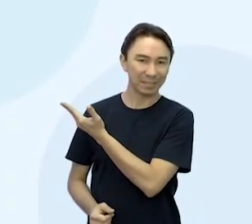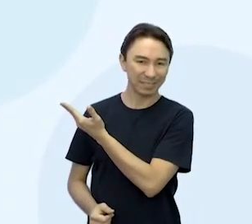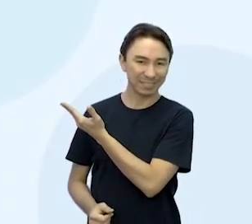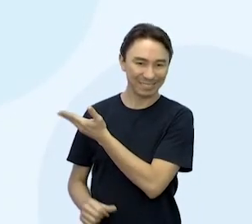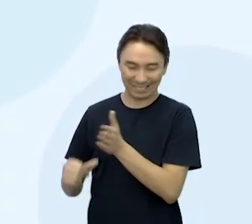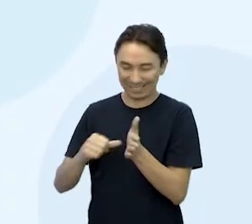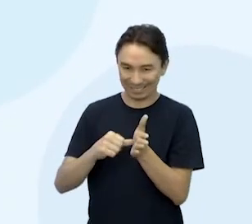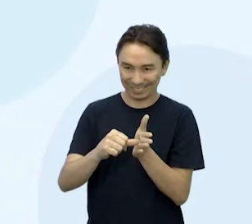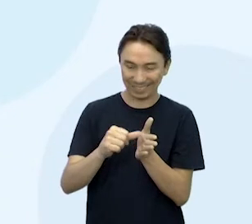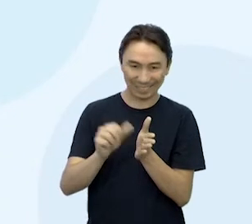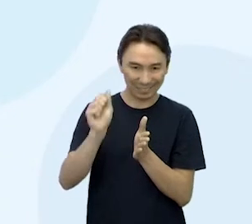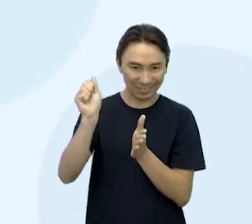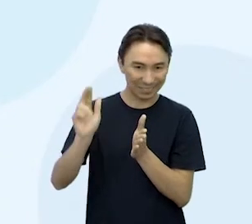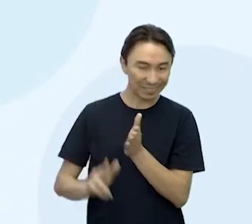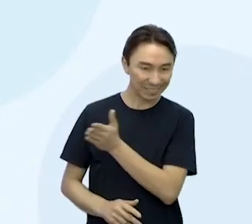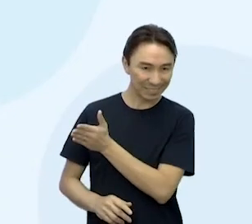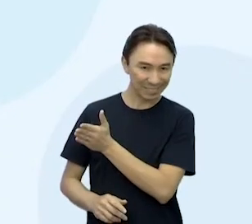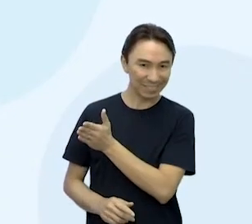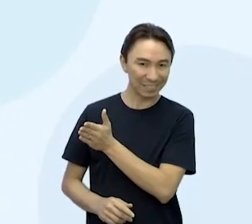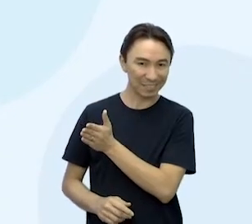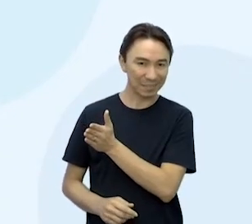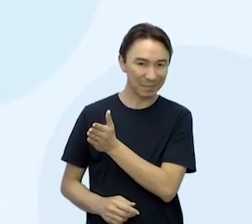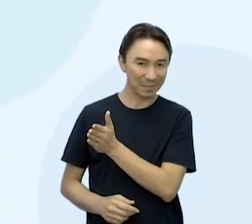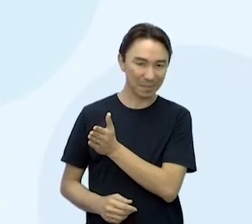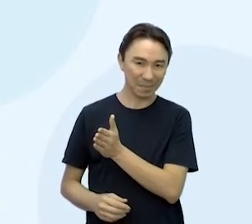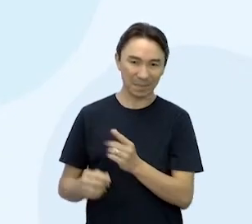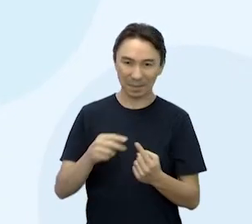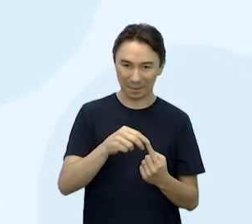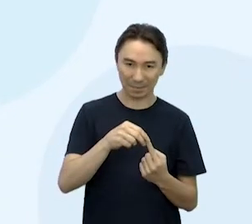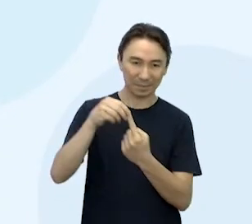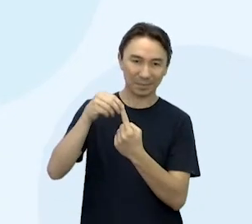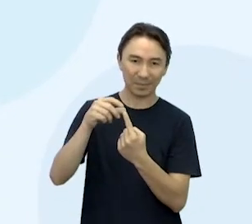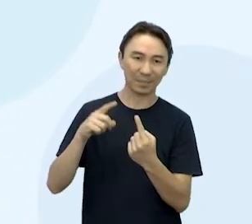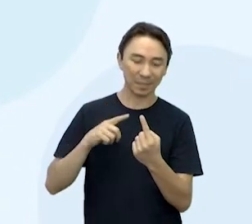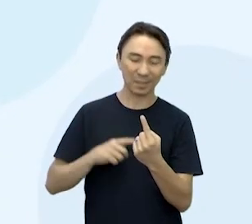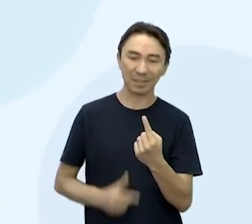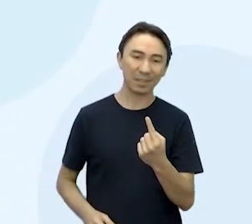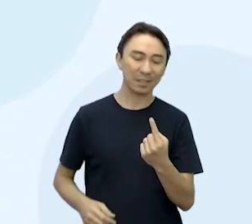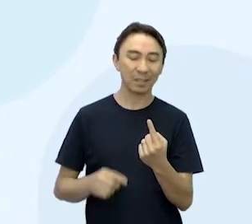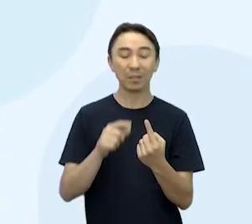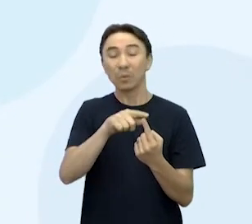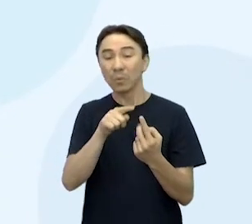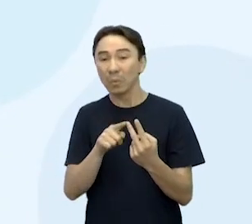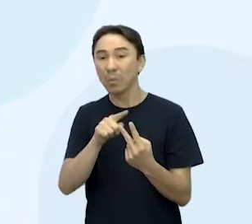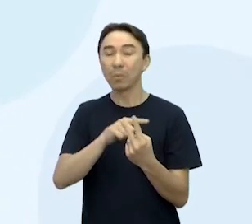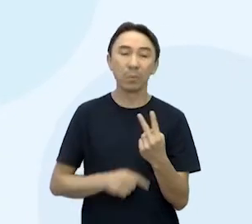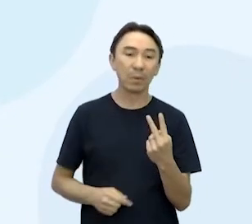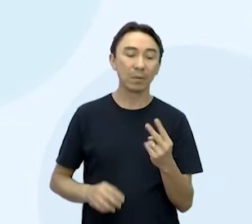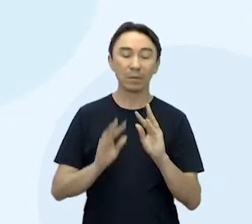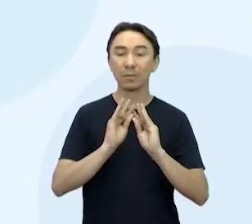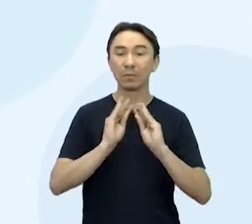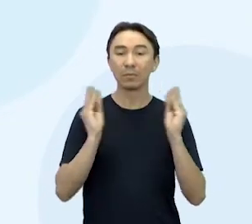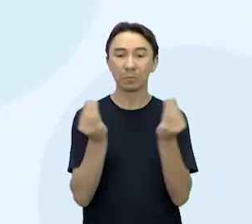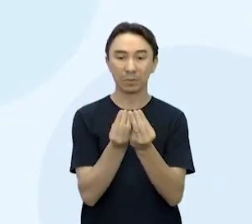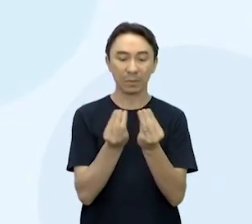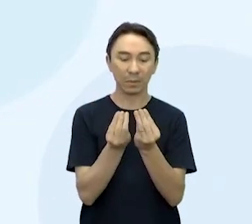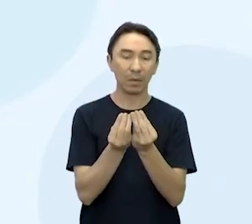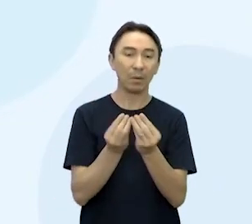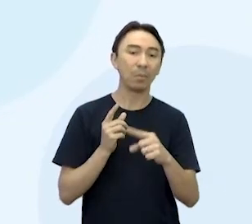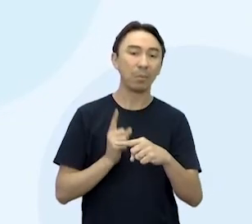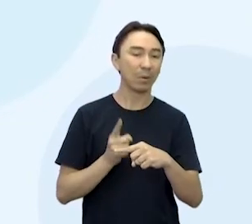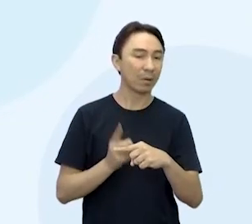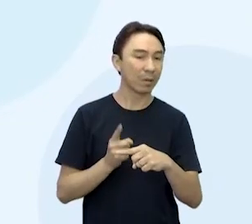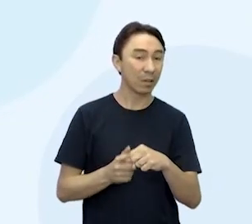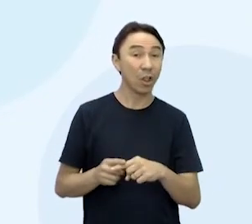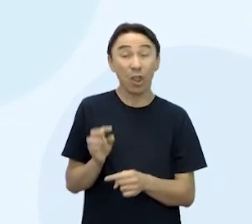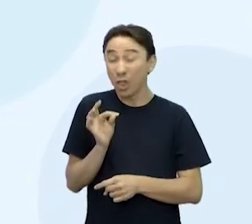azulzinho essas dois tipos de substâncias. Por quê? Não são todos os materiais